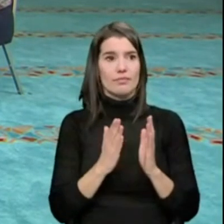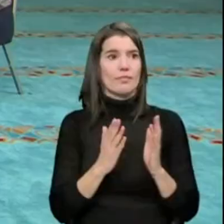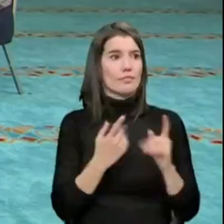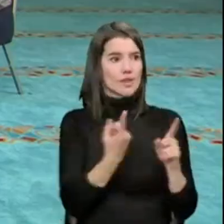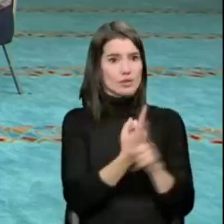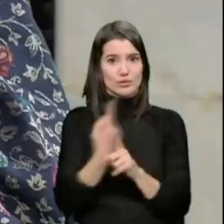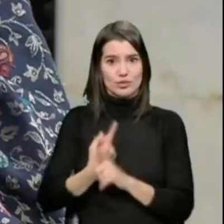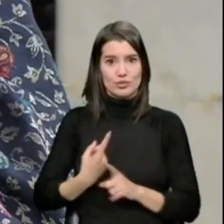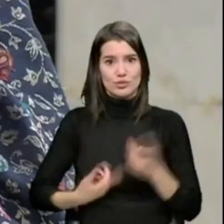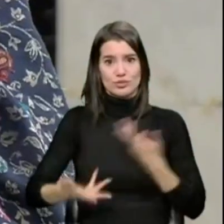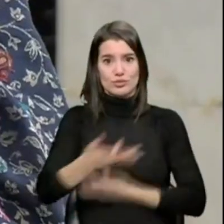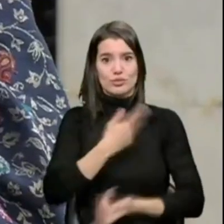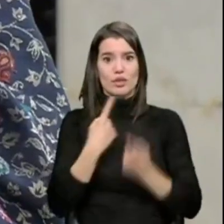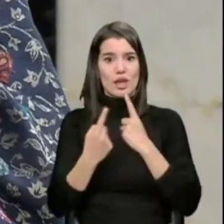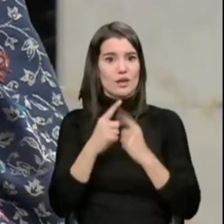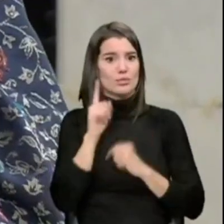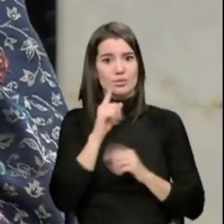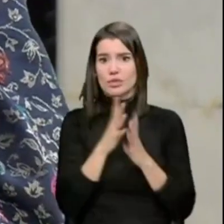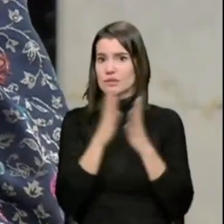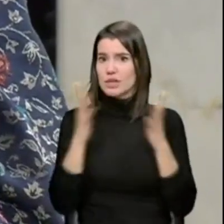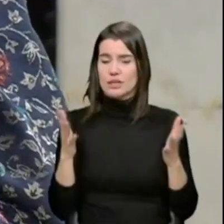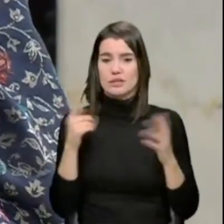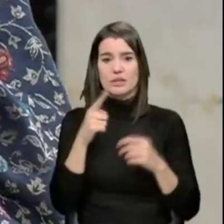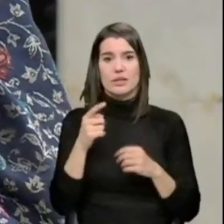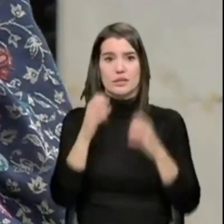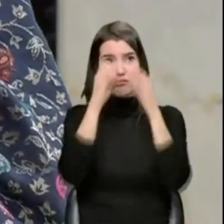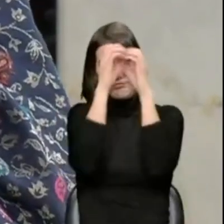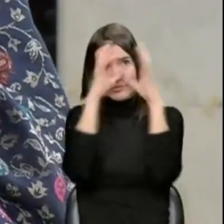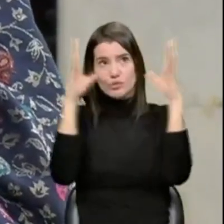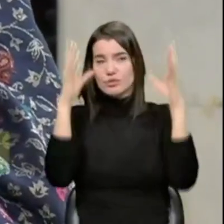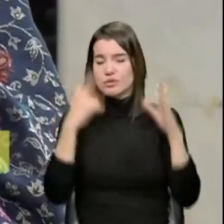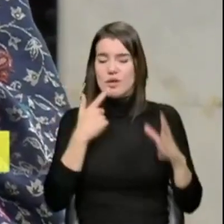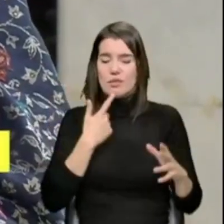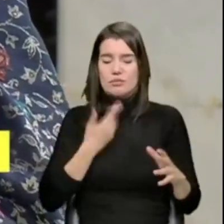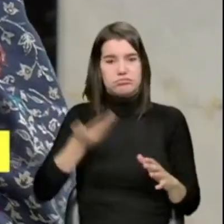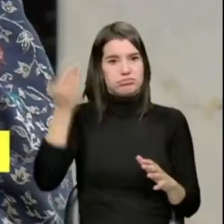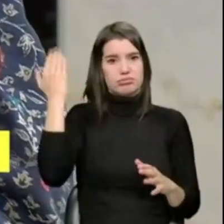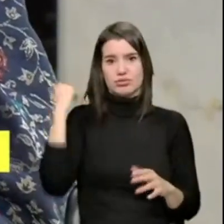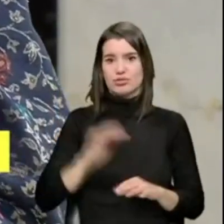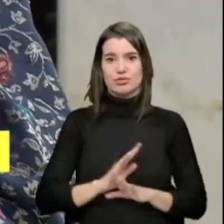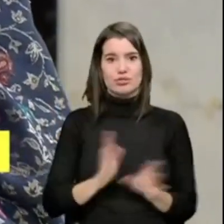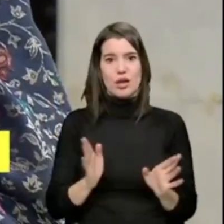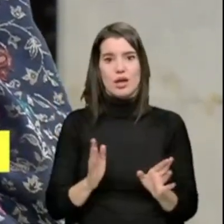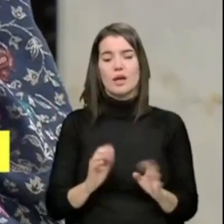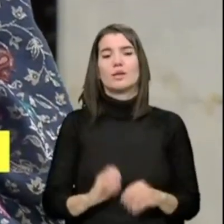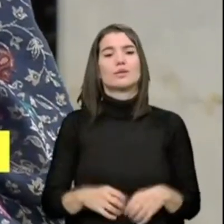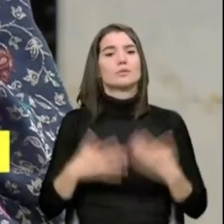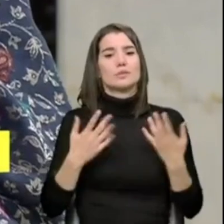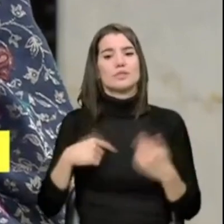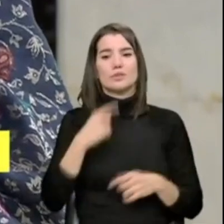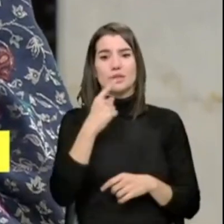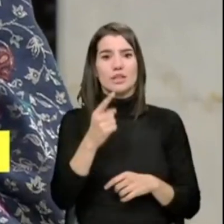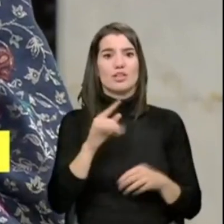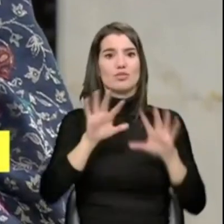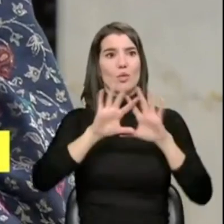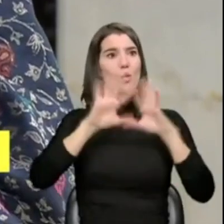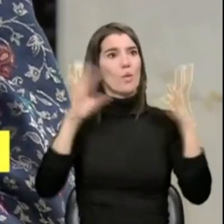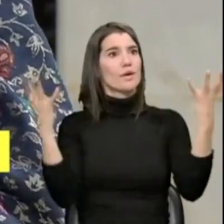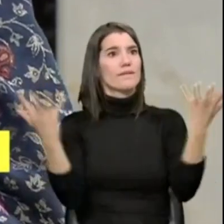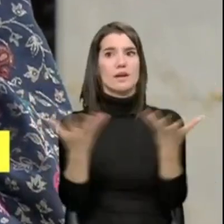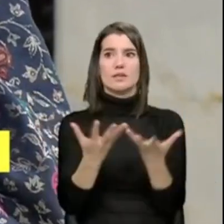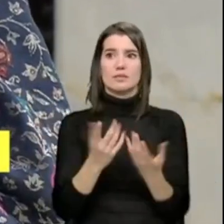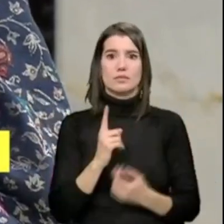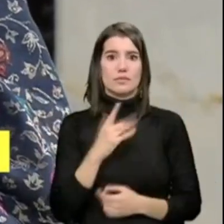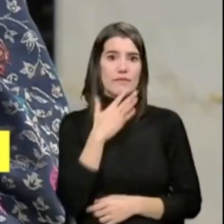importante e isso é uma noção que vem batida há muito tempo. Eu parti do princípio de dizer que o universo é uma família